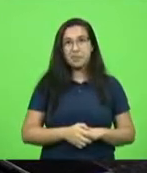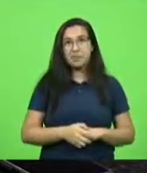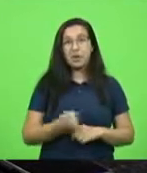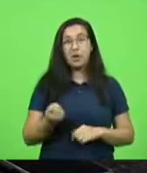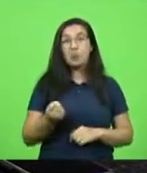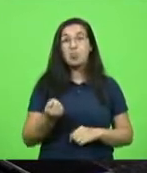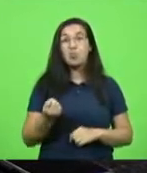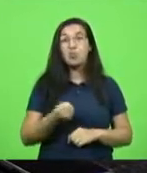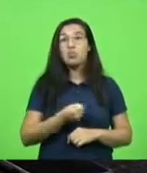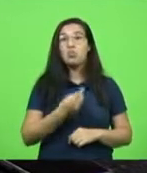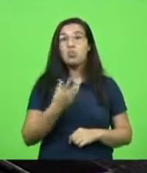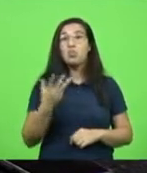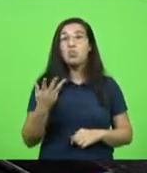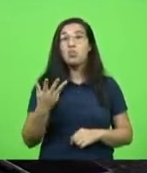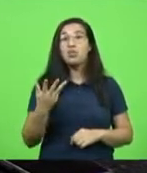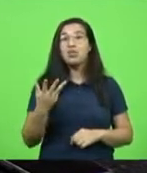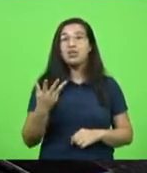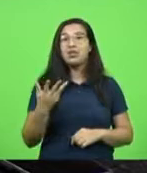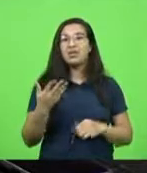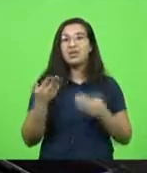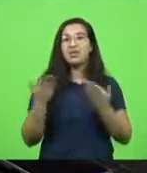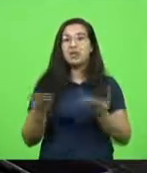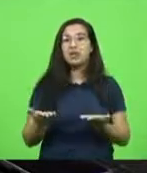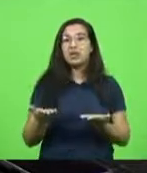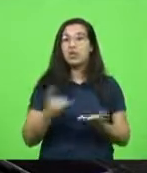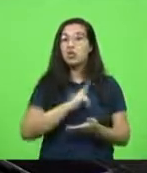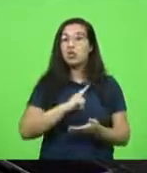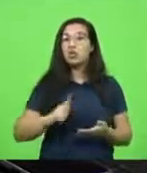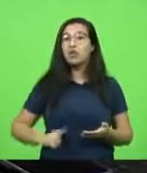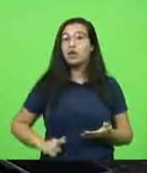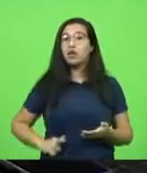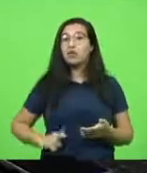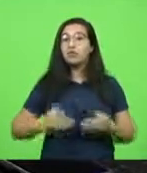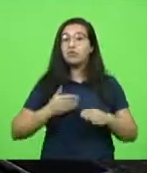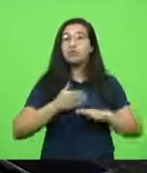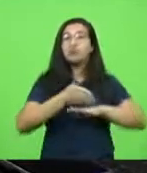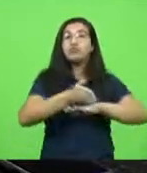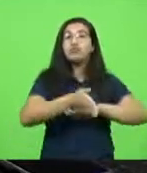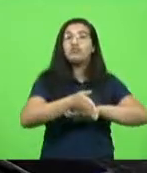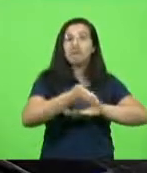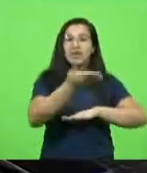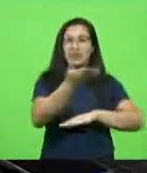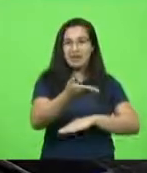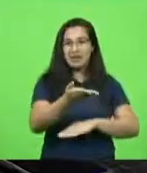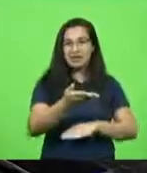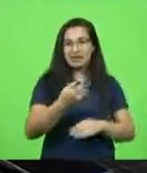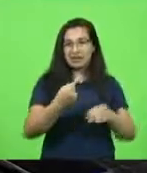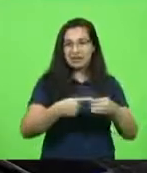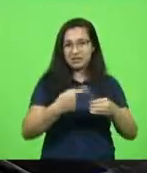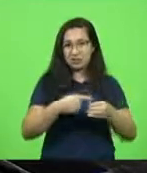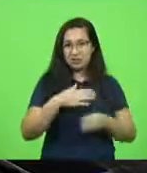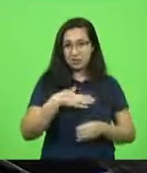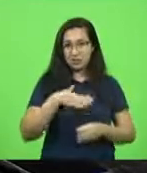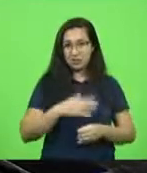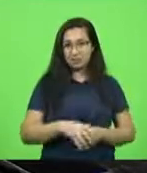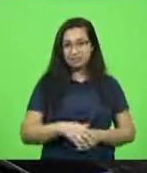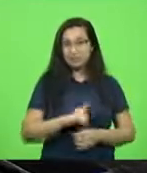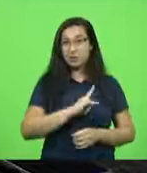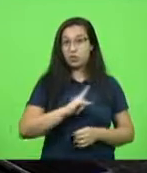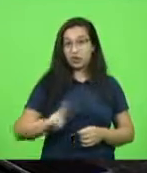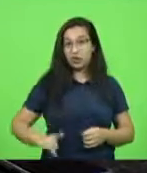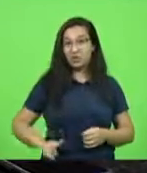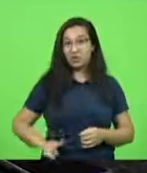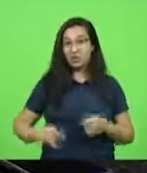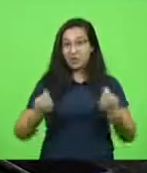quantas vezes o governador teve na minha cidade não sei muito embora que a presença do governador seja